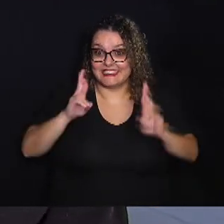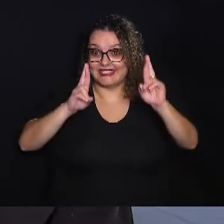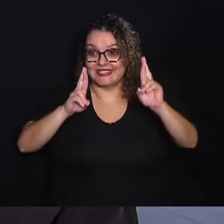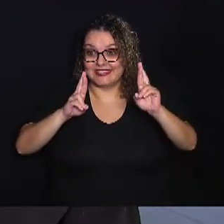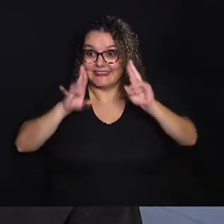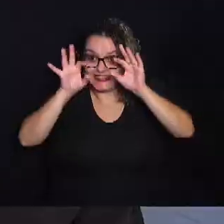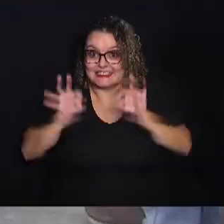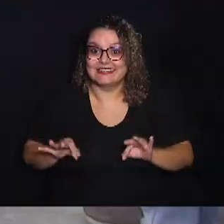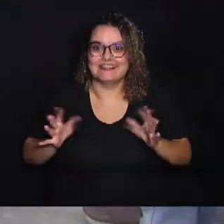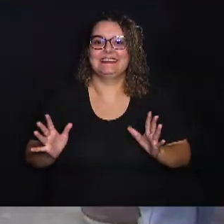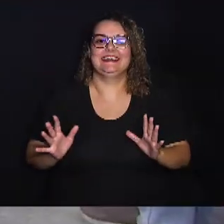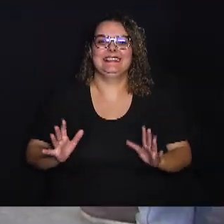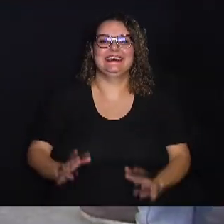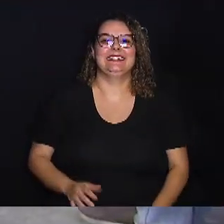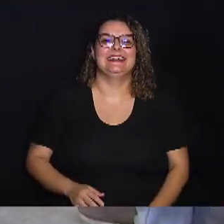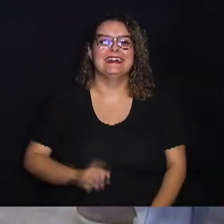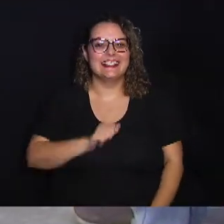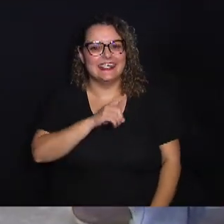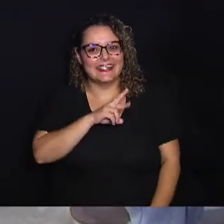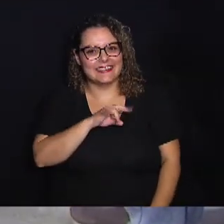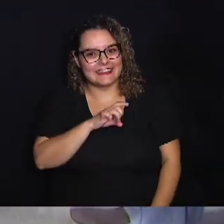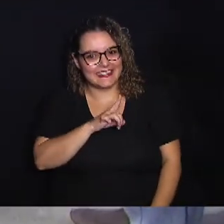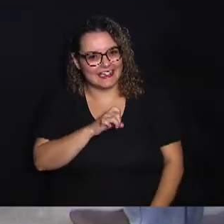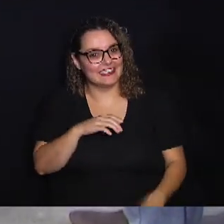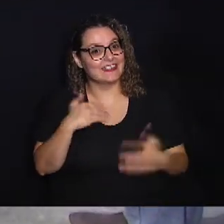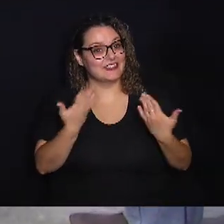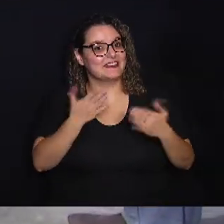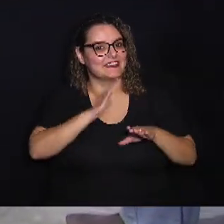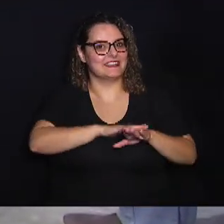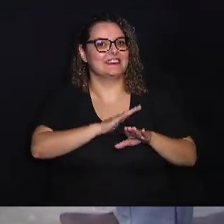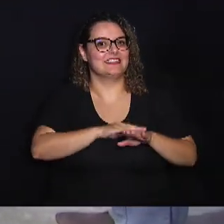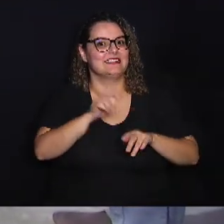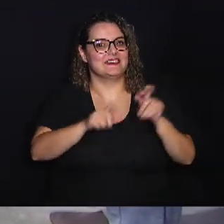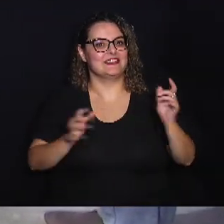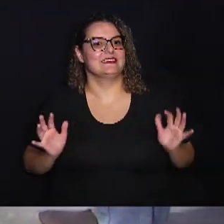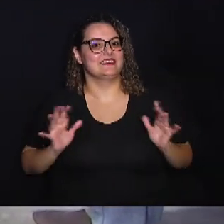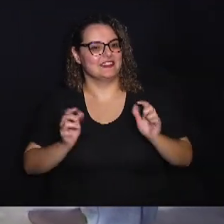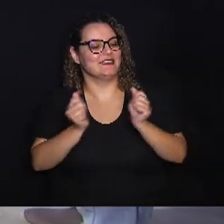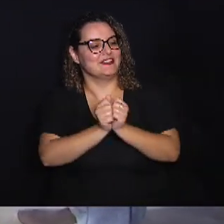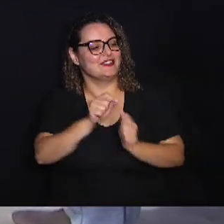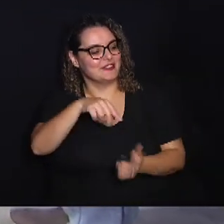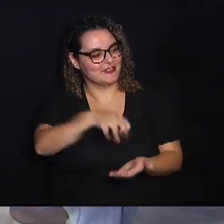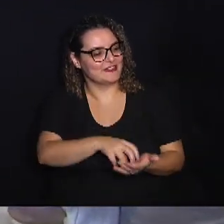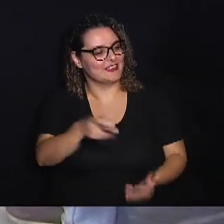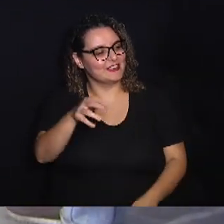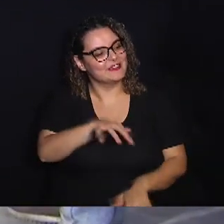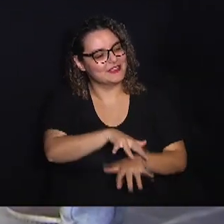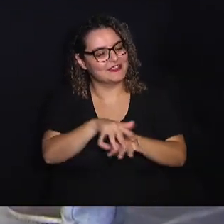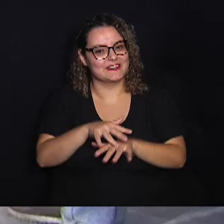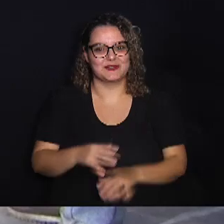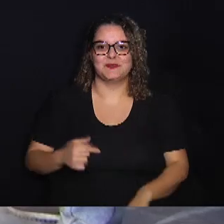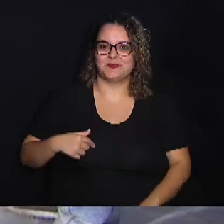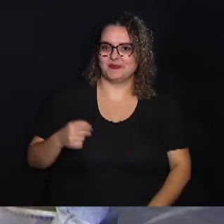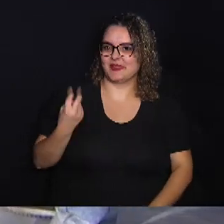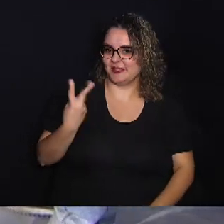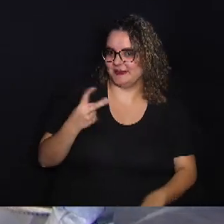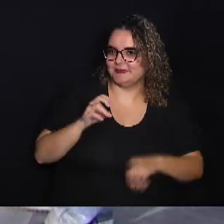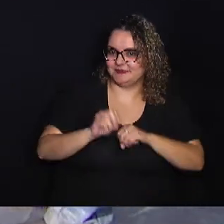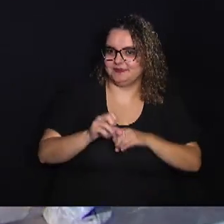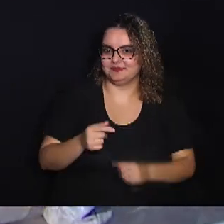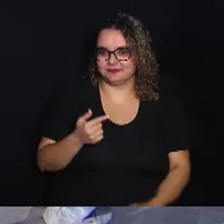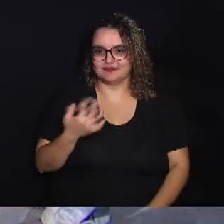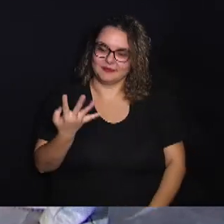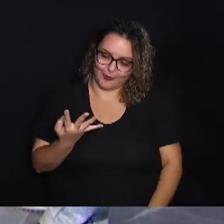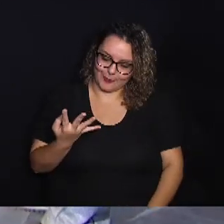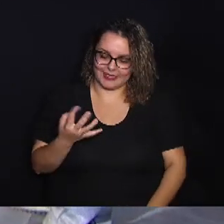sair tudo certo, né? Adriele, quais as atividades que o pessoal vem fazer aqui com você no Centro Braille? Eu dou 2 atividades na semana,